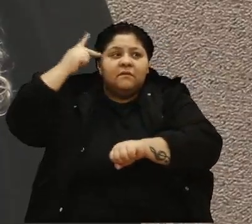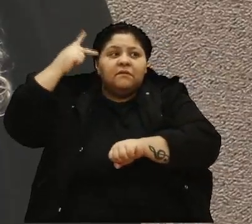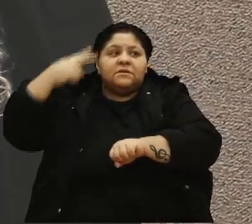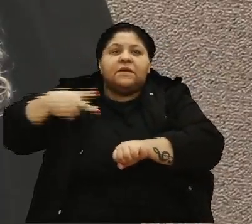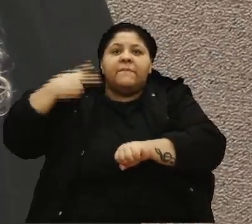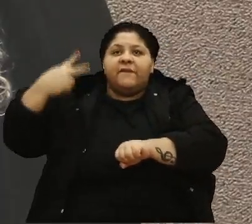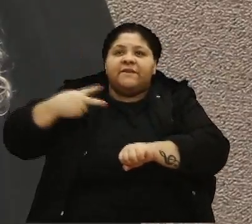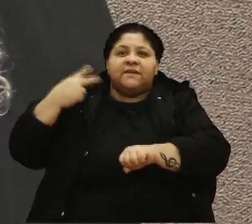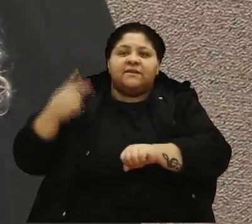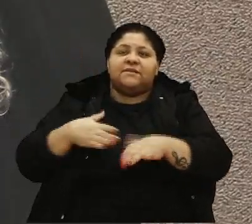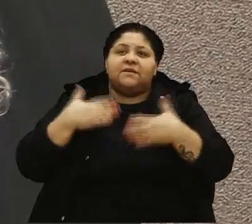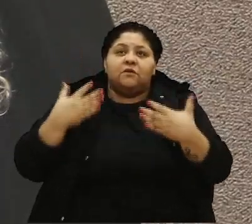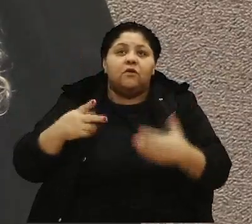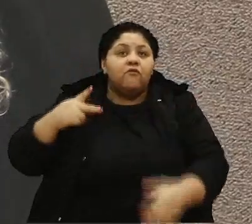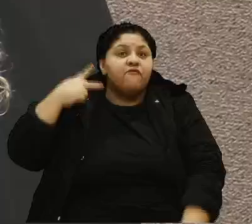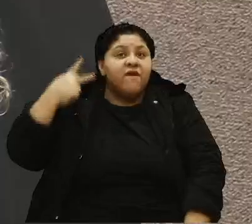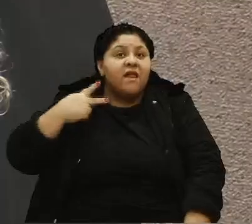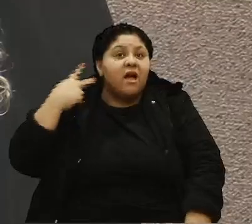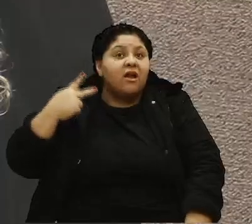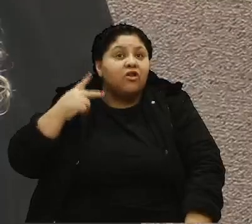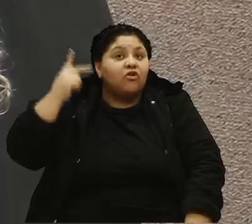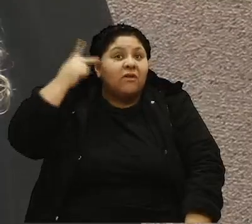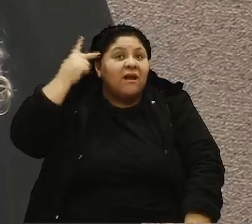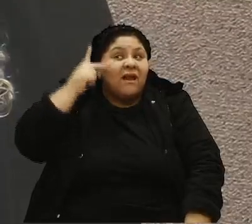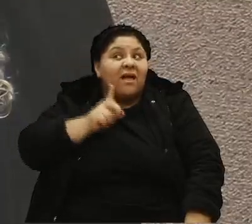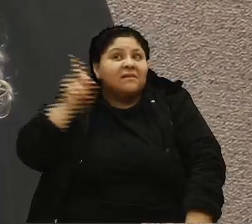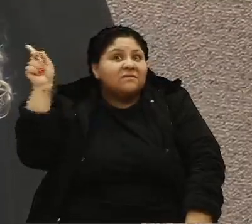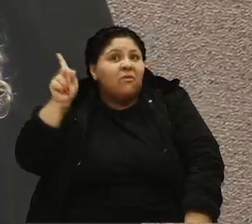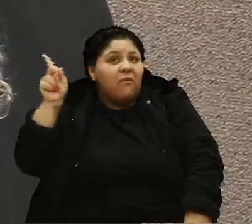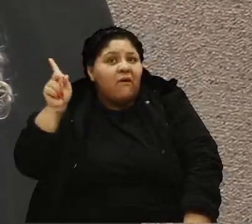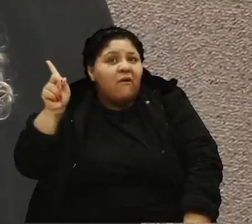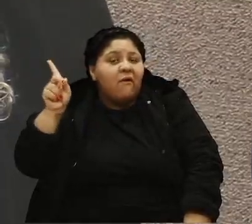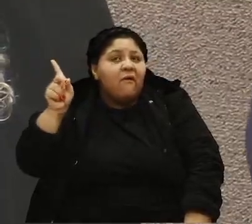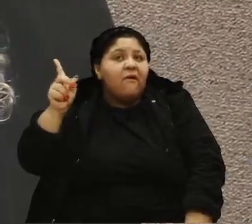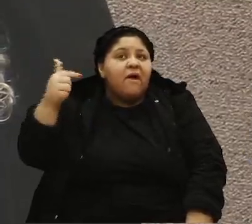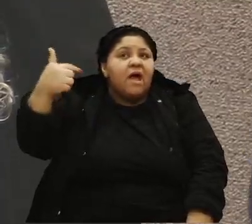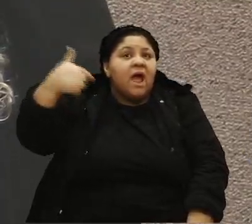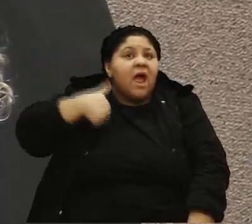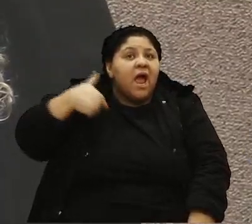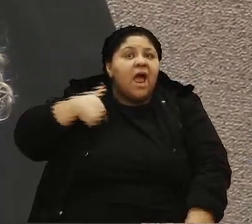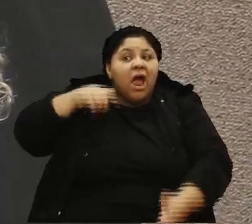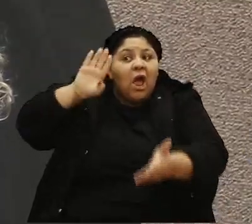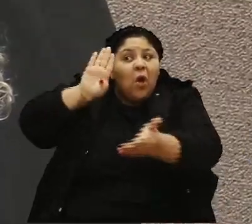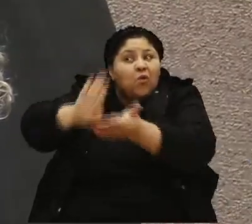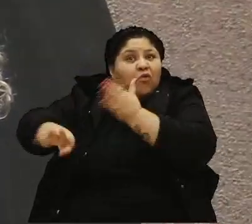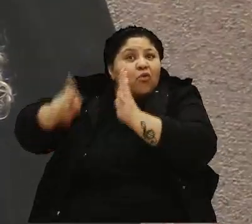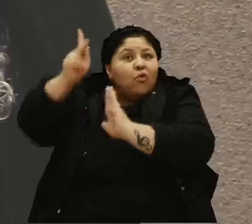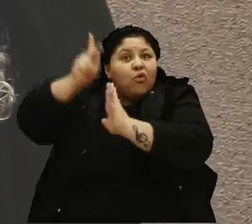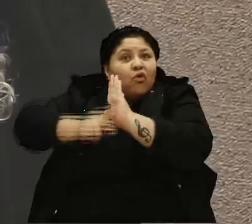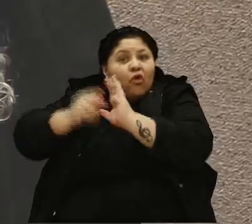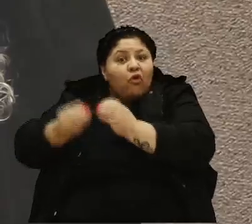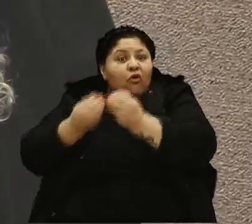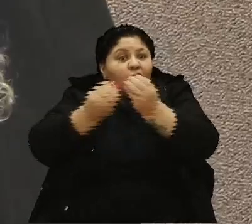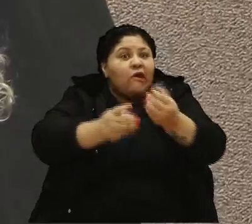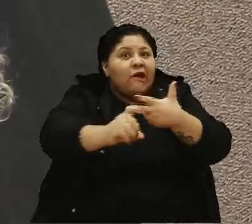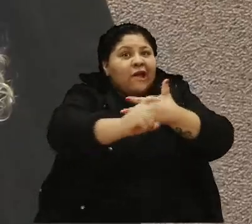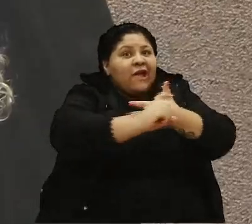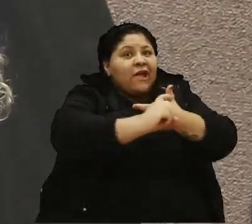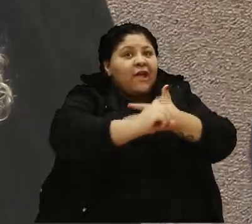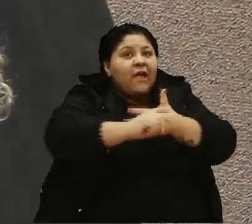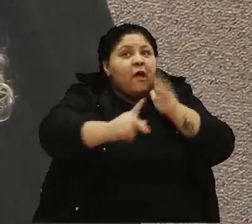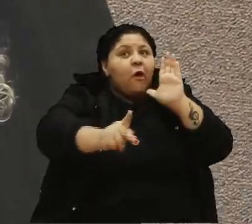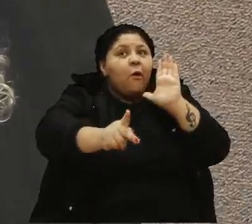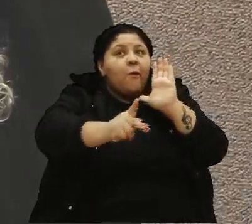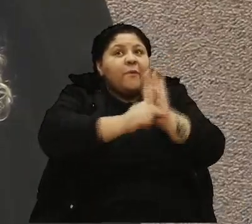vereador em São Paulo. Me fizeram eu tirar o projeto e dar para o executivo dizendo que o projeto